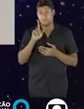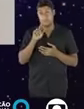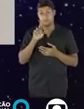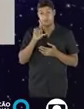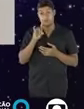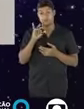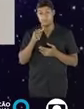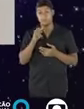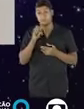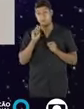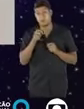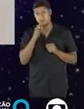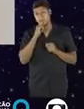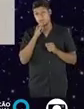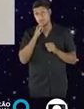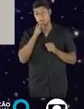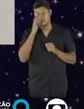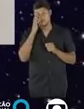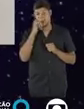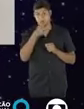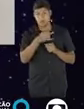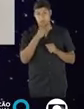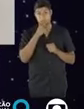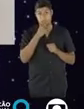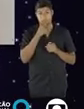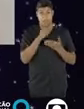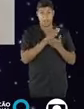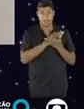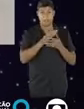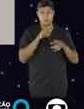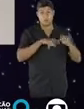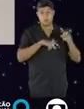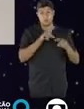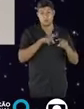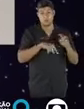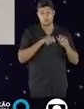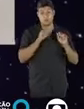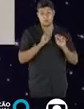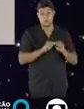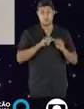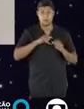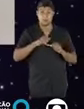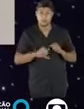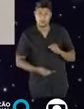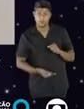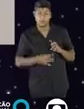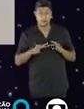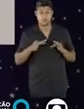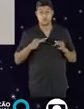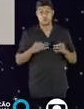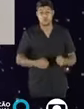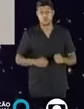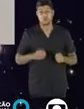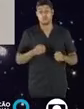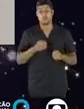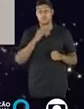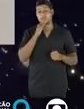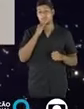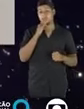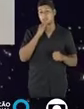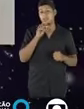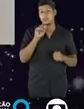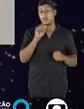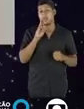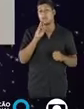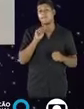pode dar um exemplo para as pessoas, por exemplo, de algum produto que você possa reaproveitar integralmente, como é o caso, por exemplo,